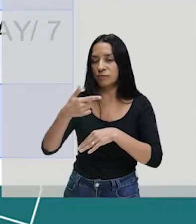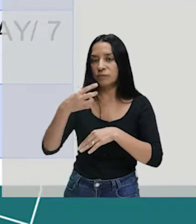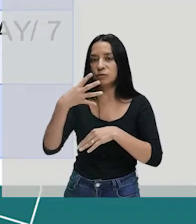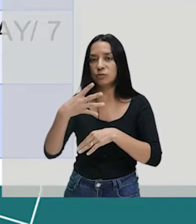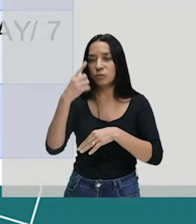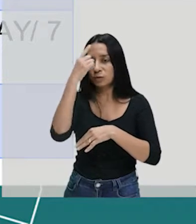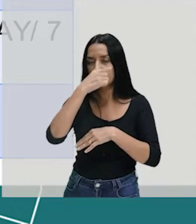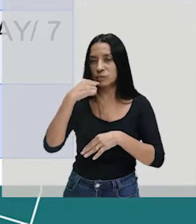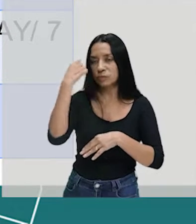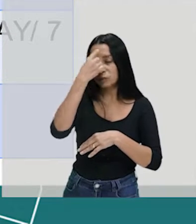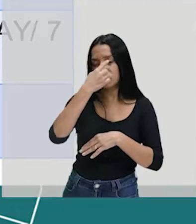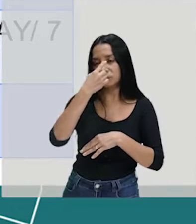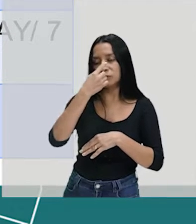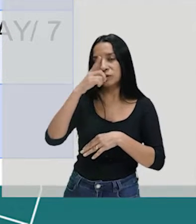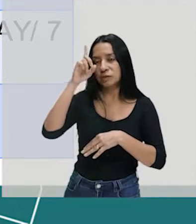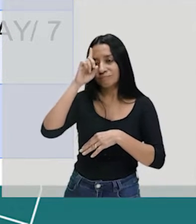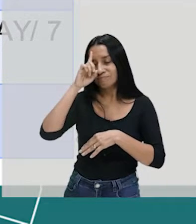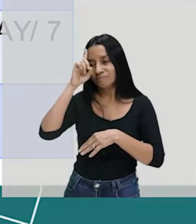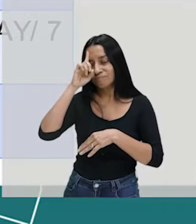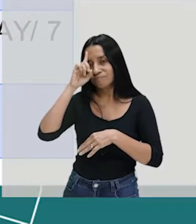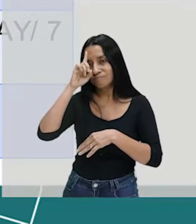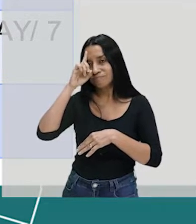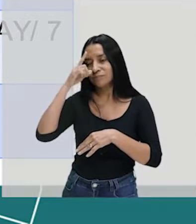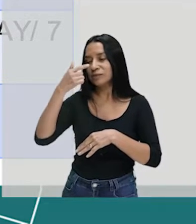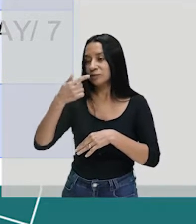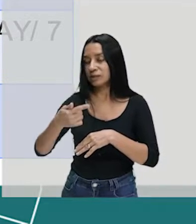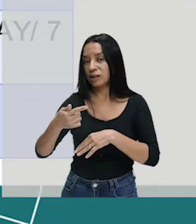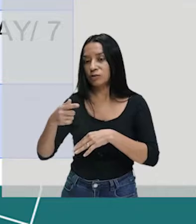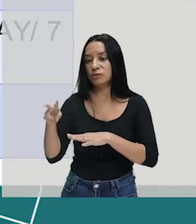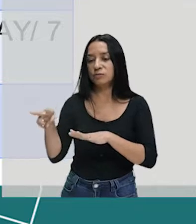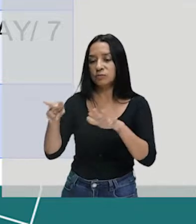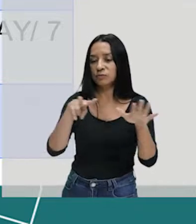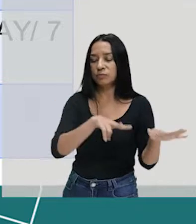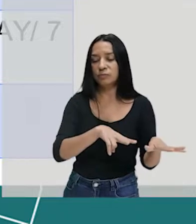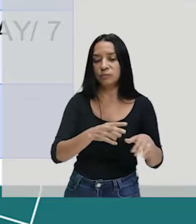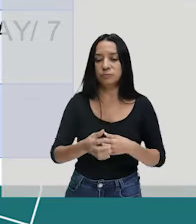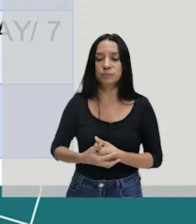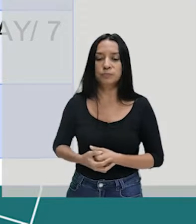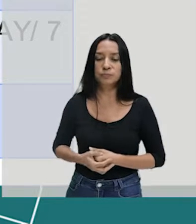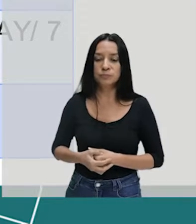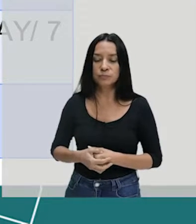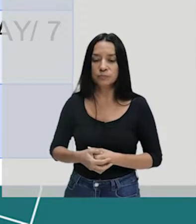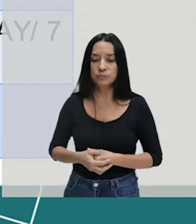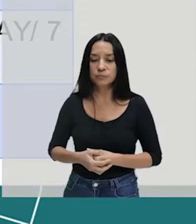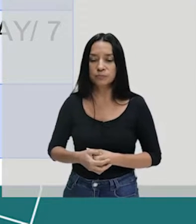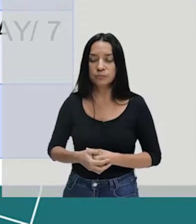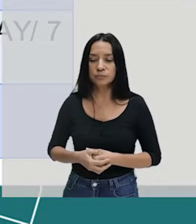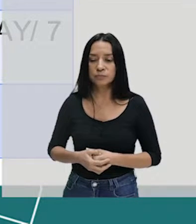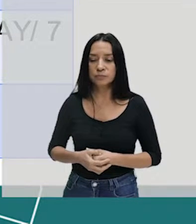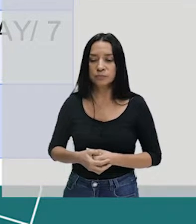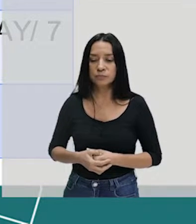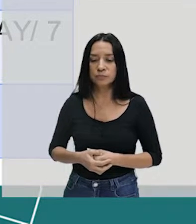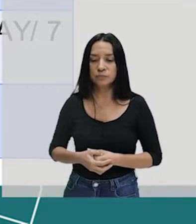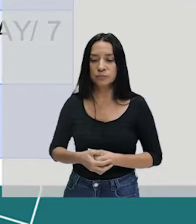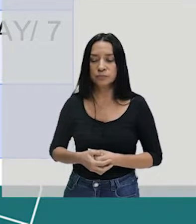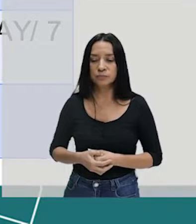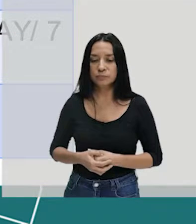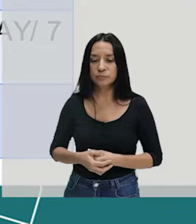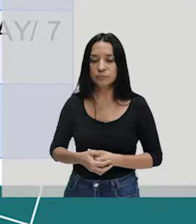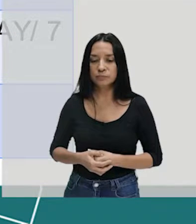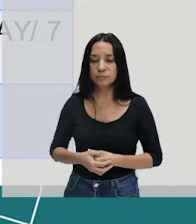horas por dia sete dias na semana que é é uma forma de utilizar o sim e